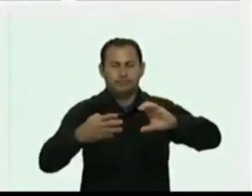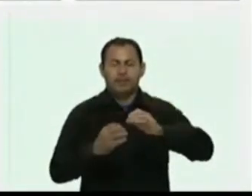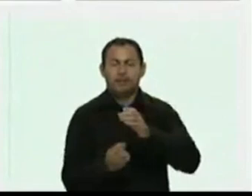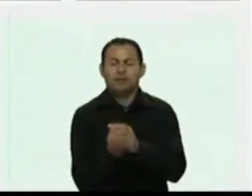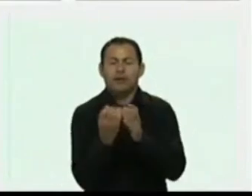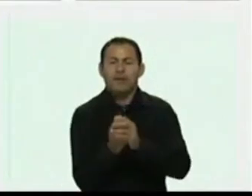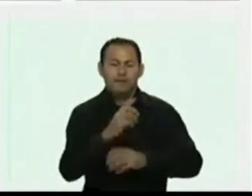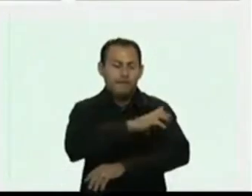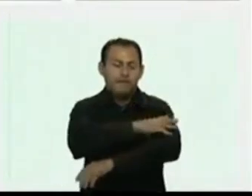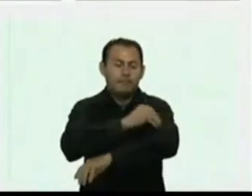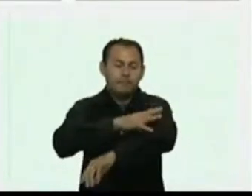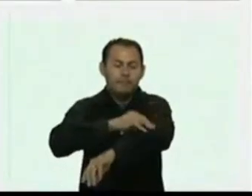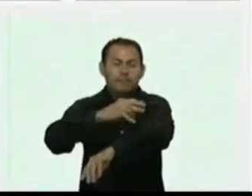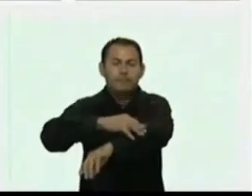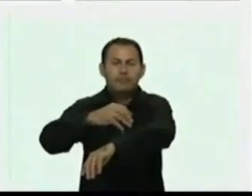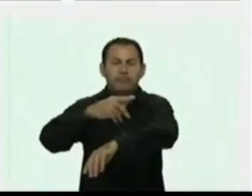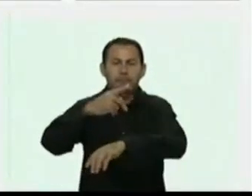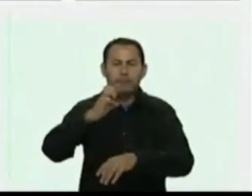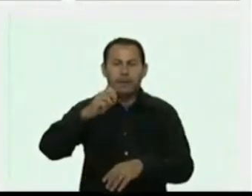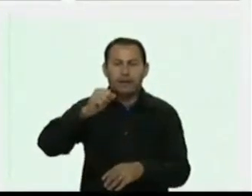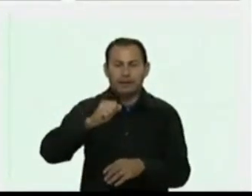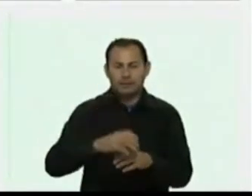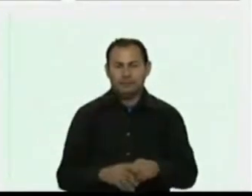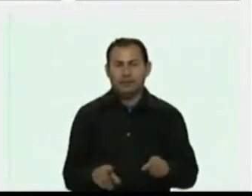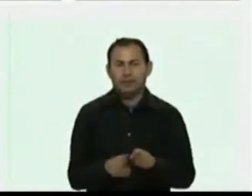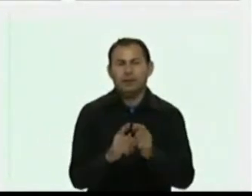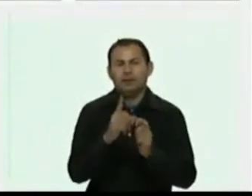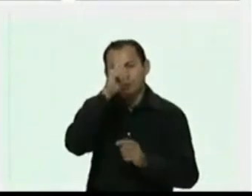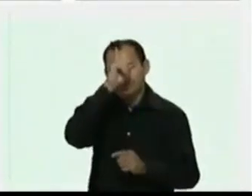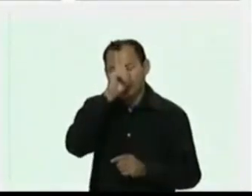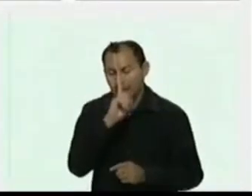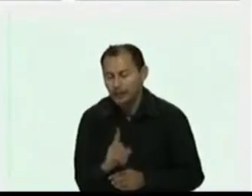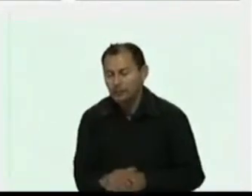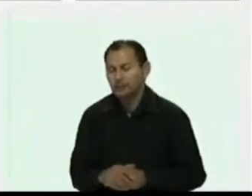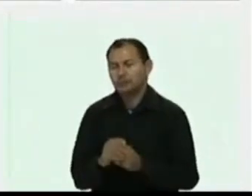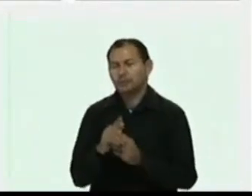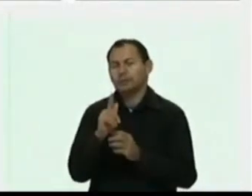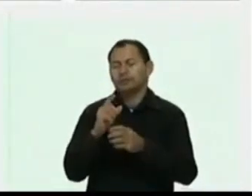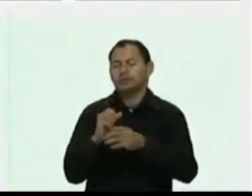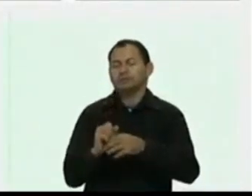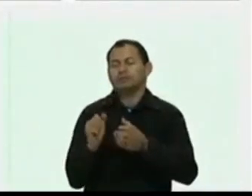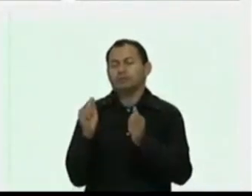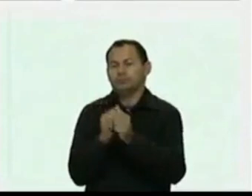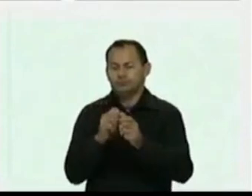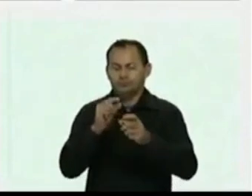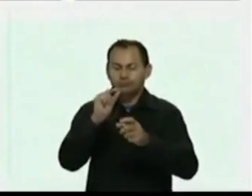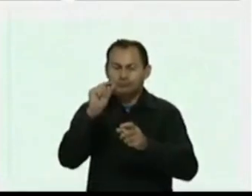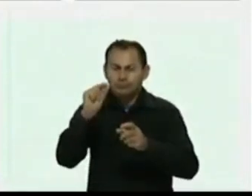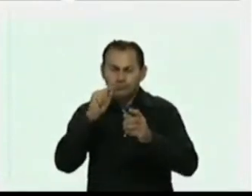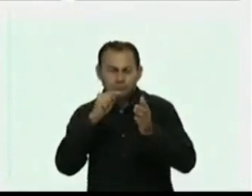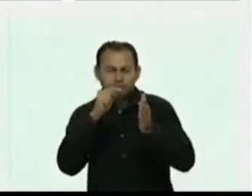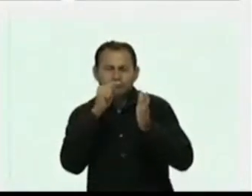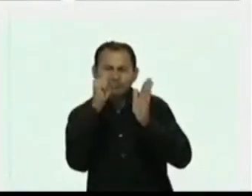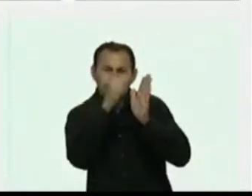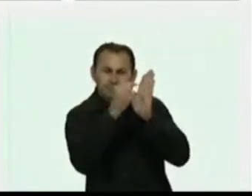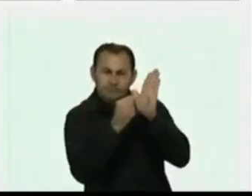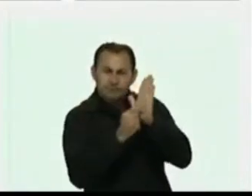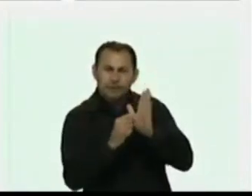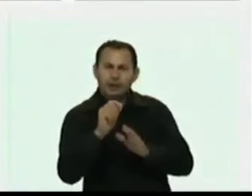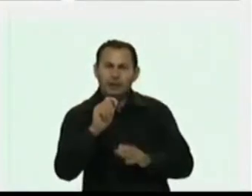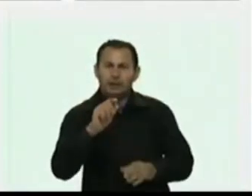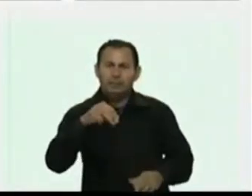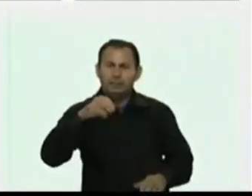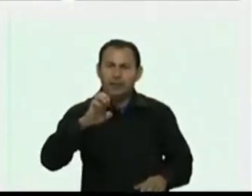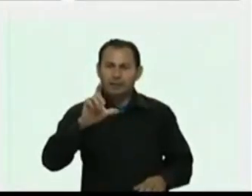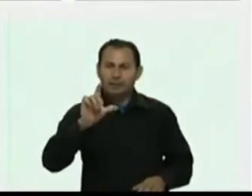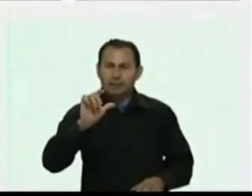elas produzem essas proteínas de pigmento amarelo e os grãos de melanina. Então, se você tem um genótipo que vai ter